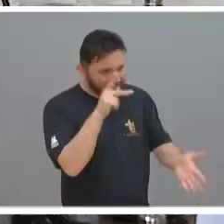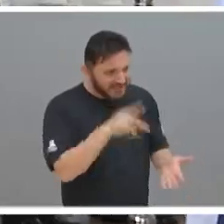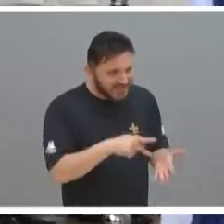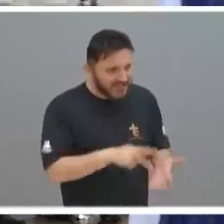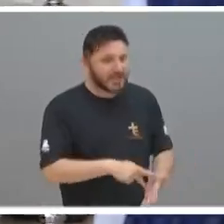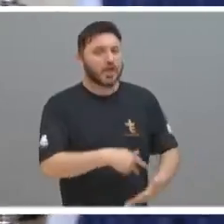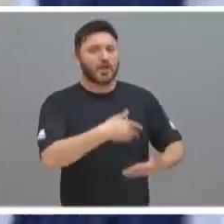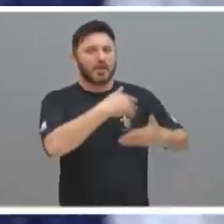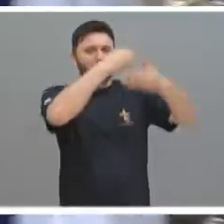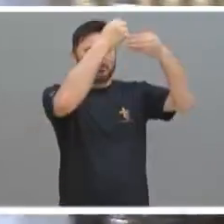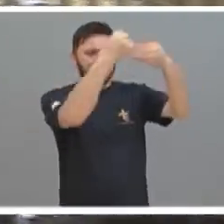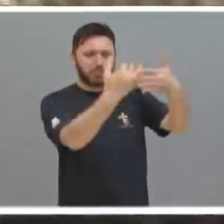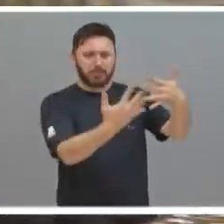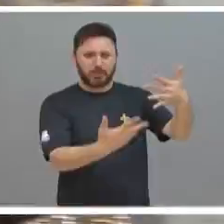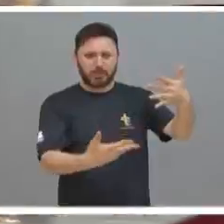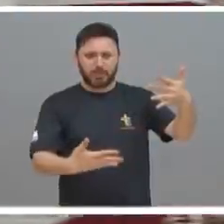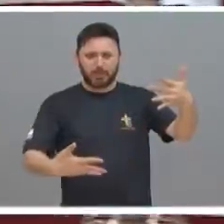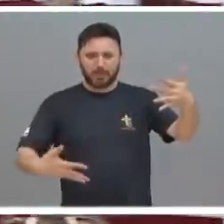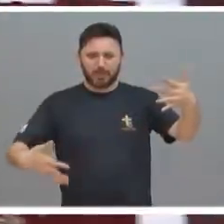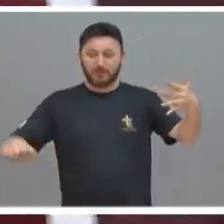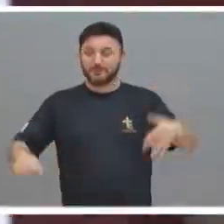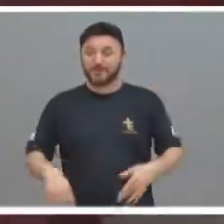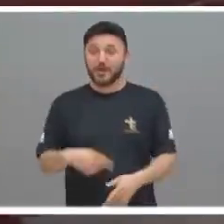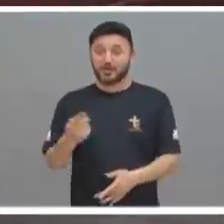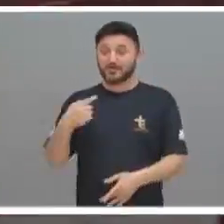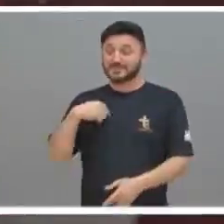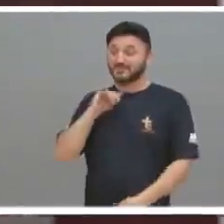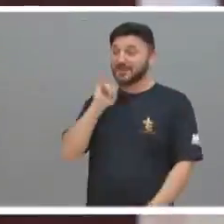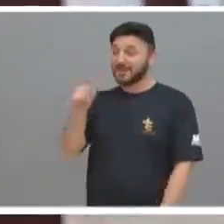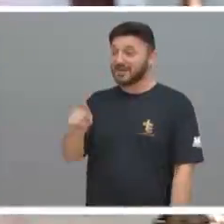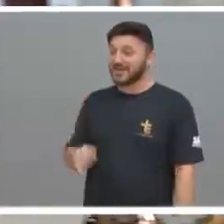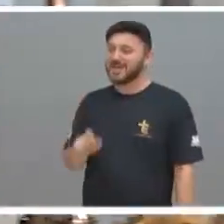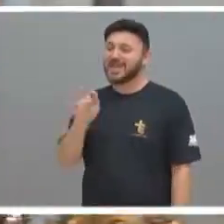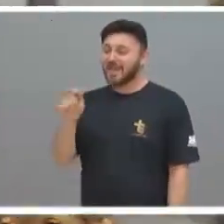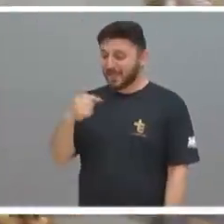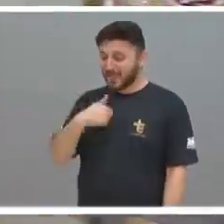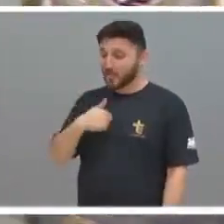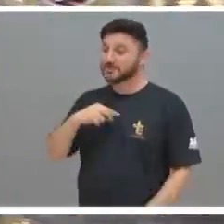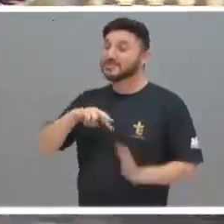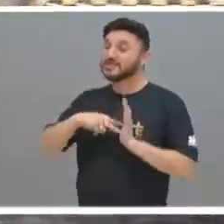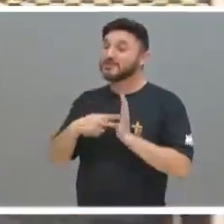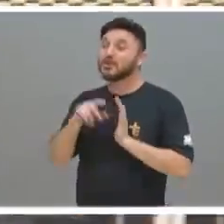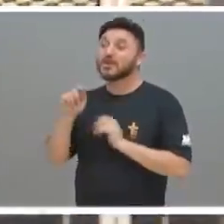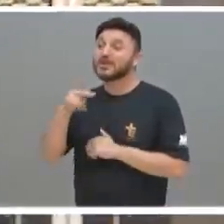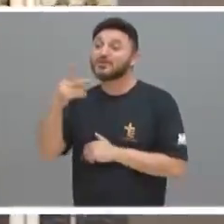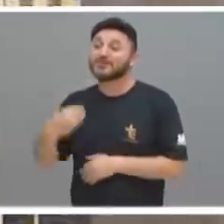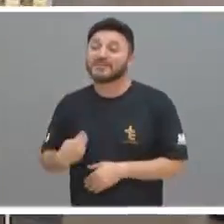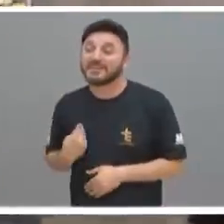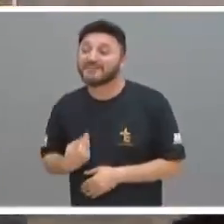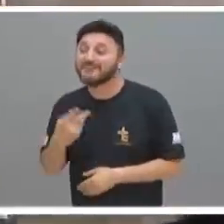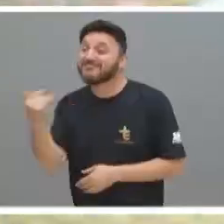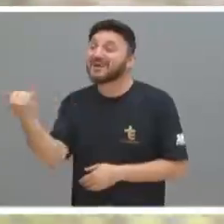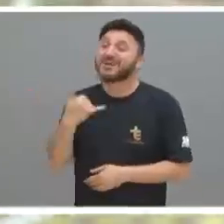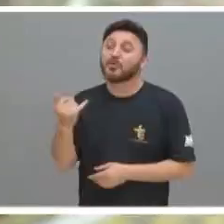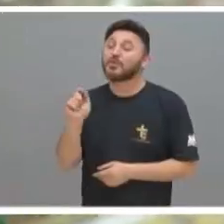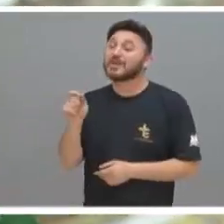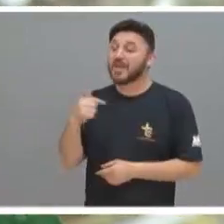hein? Quando você diz, chega para a pessoa e diz: quem sou eu para você, pessoa? Você quer que eu minta ou fale a